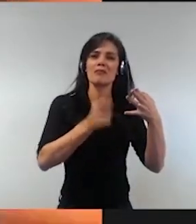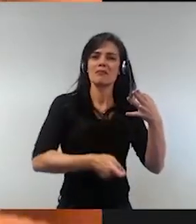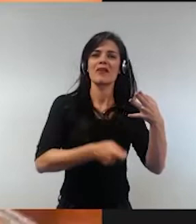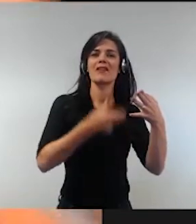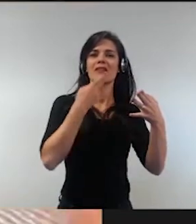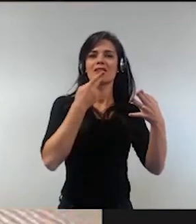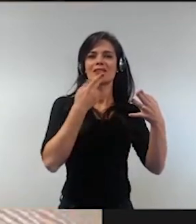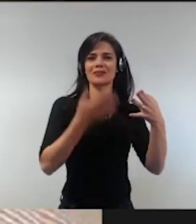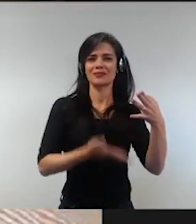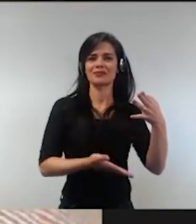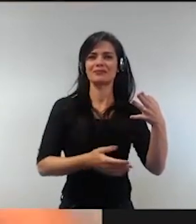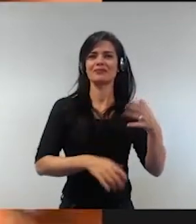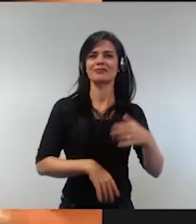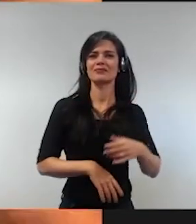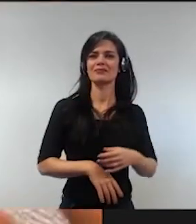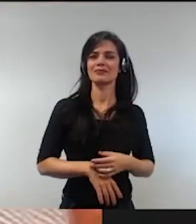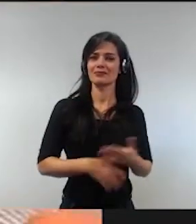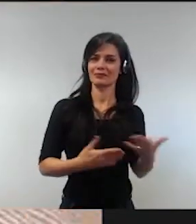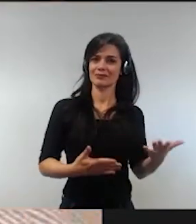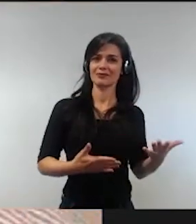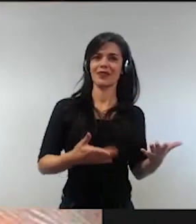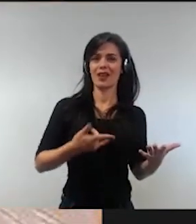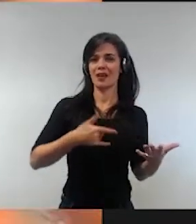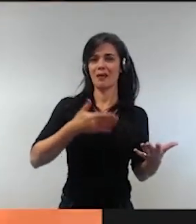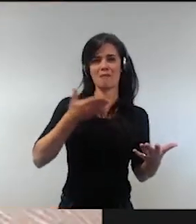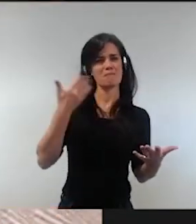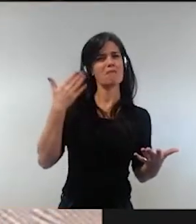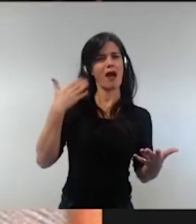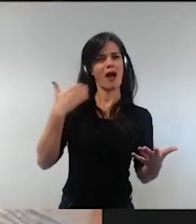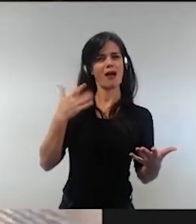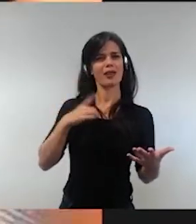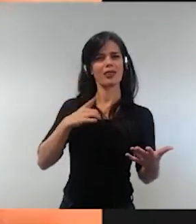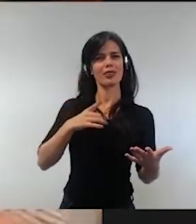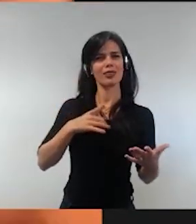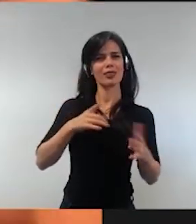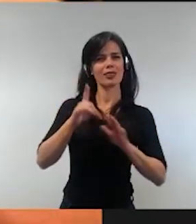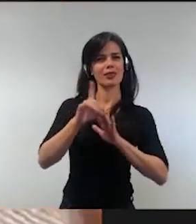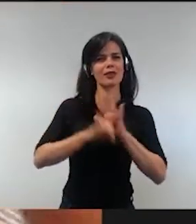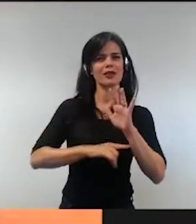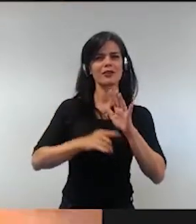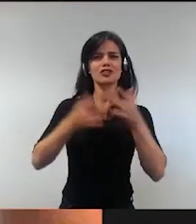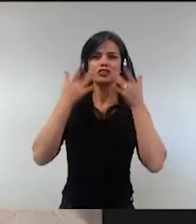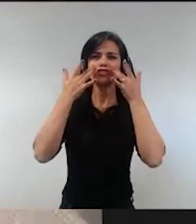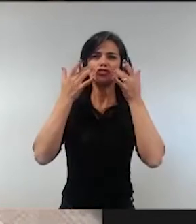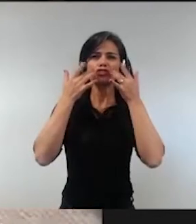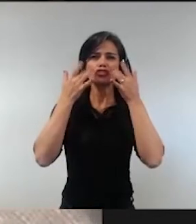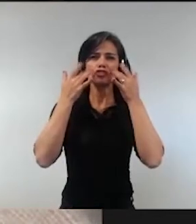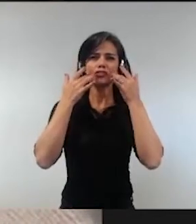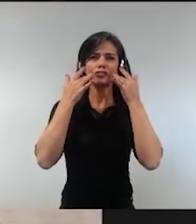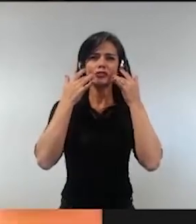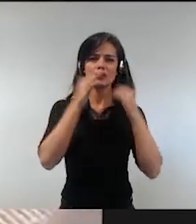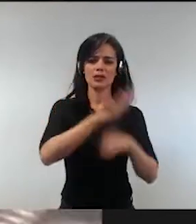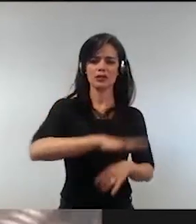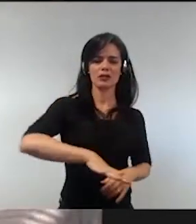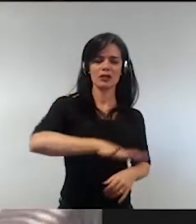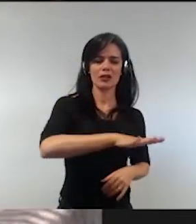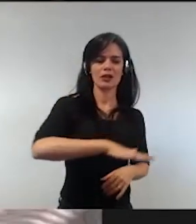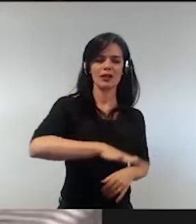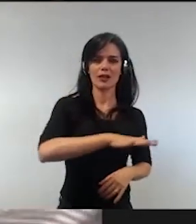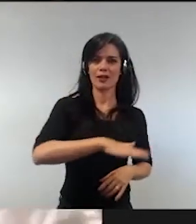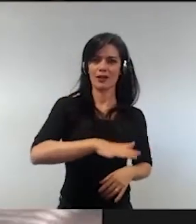conforme ele foi visto na antiguidade. Aliás, muitas das expressões que nós usamos no campo jurídico vêm do